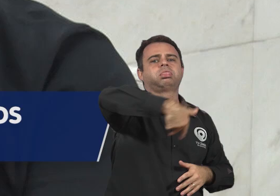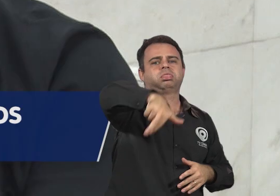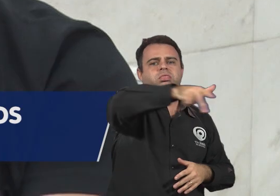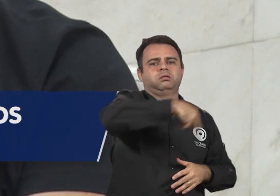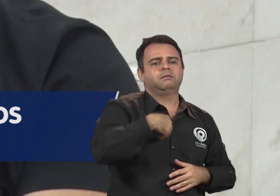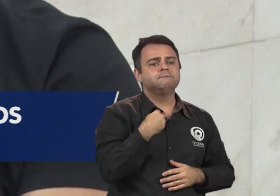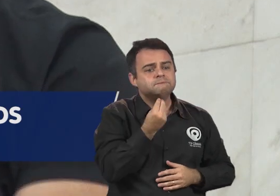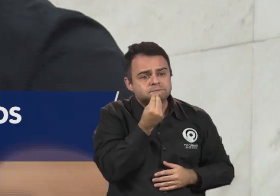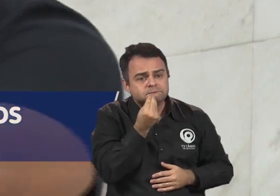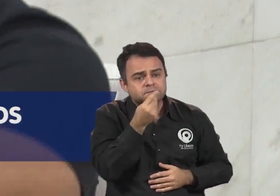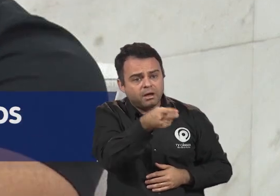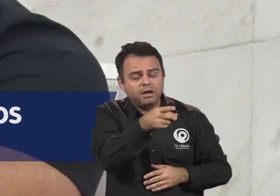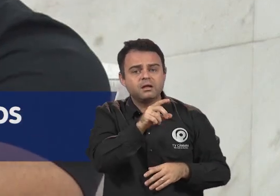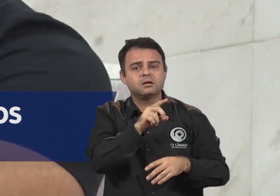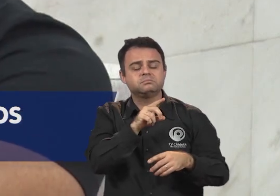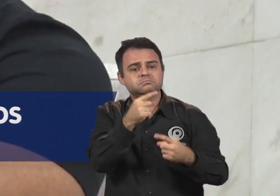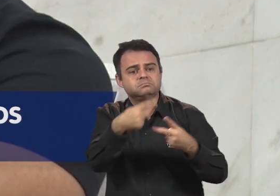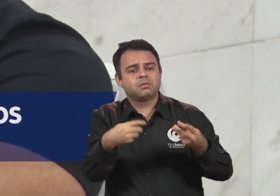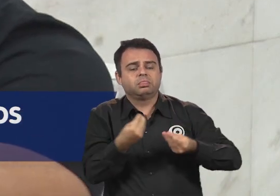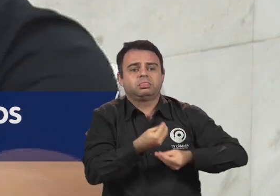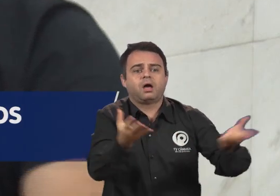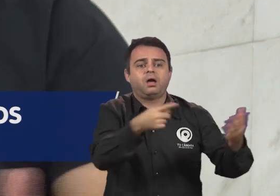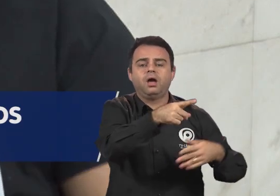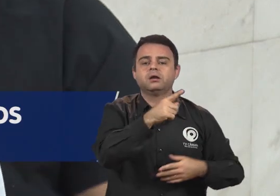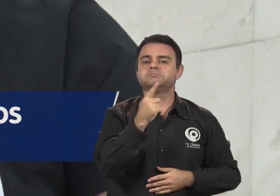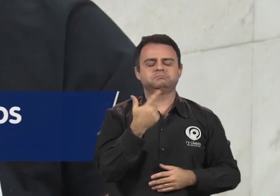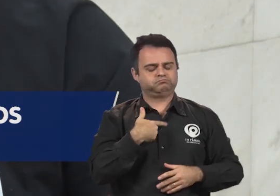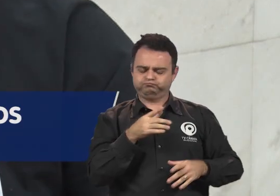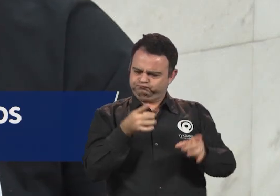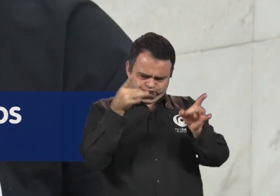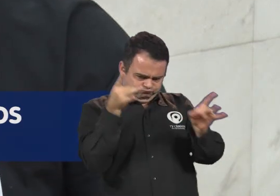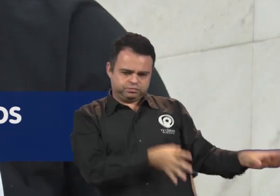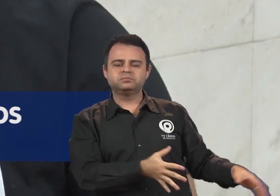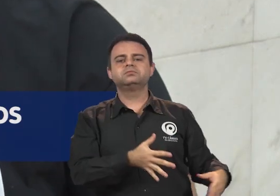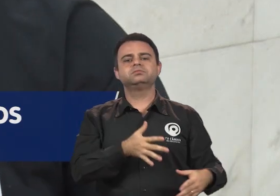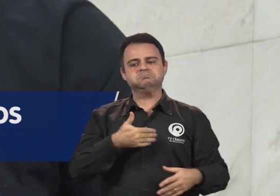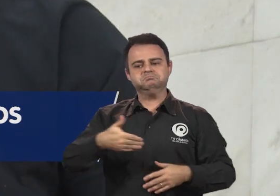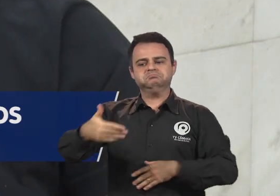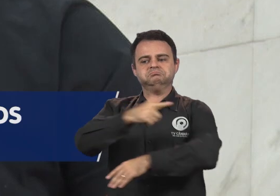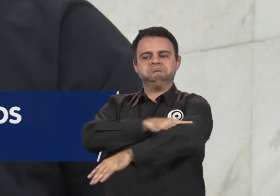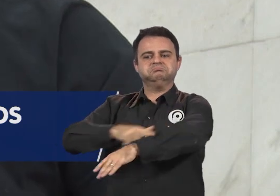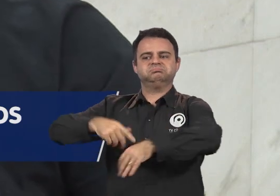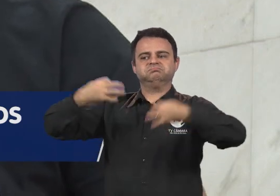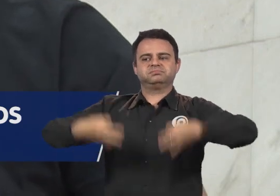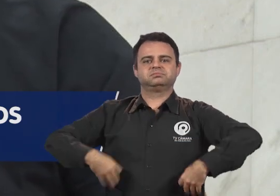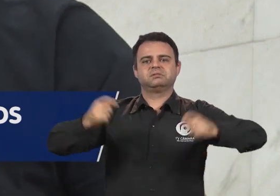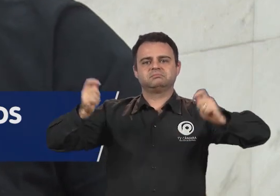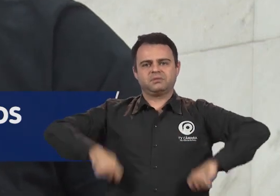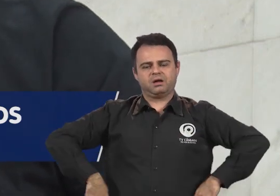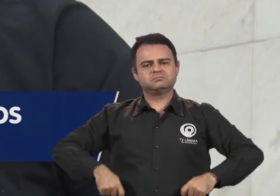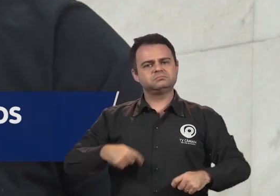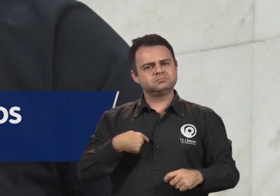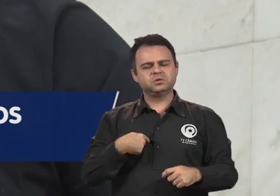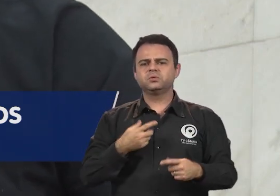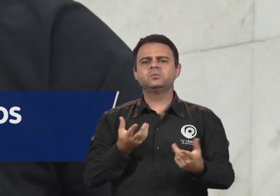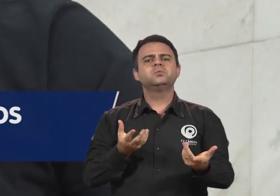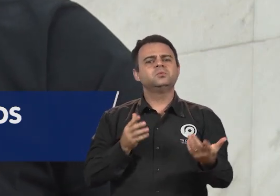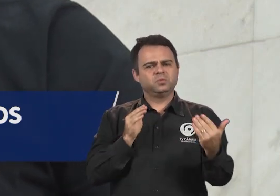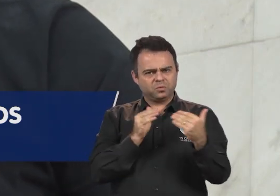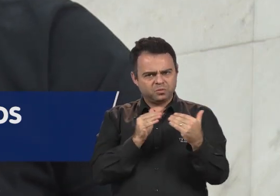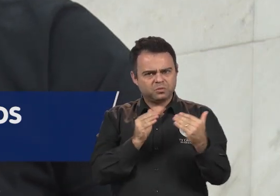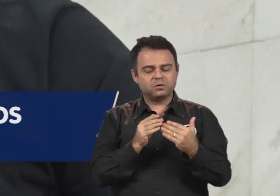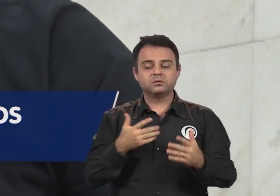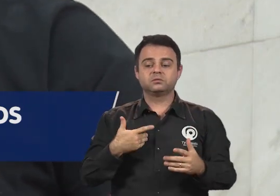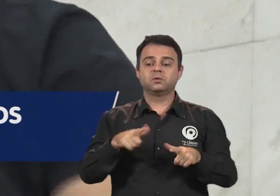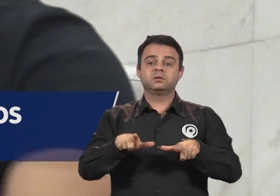ela vai sair. Às vezes falta oportunidade para ela. E aí, nesses casos, sou totalmente a favor, faço trabalho social